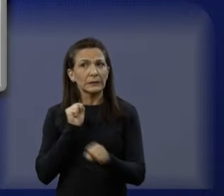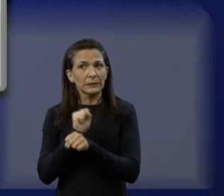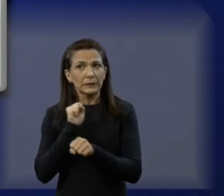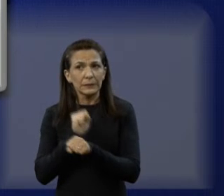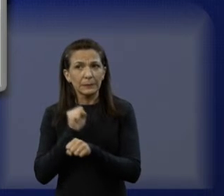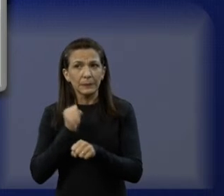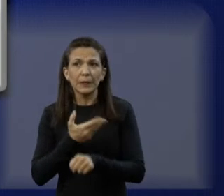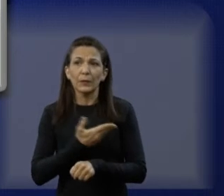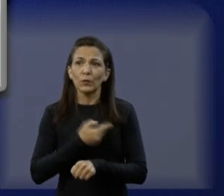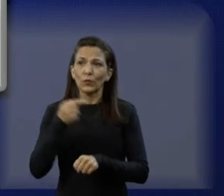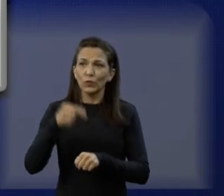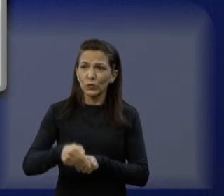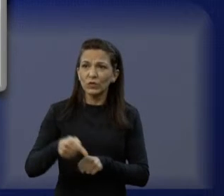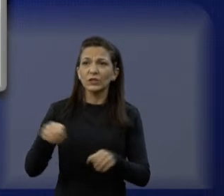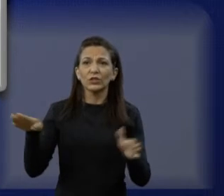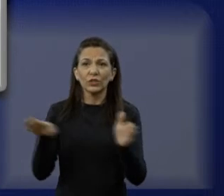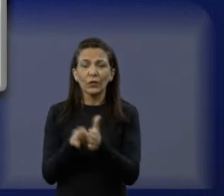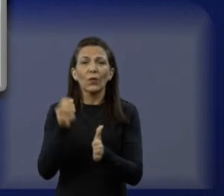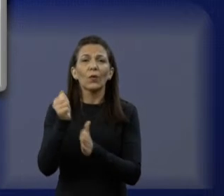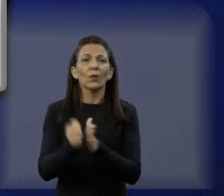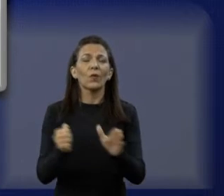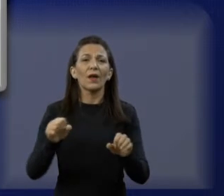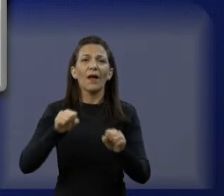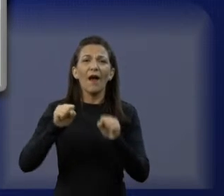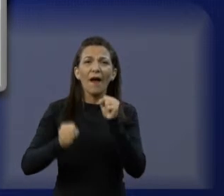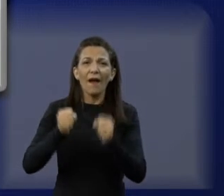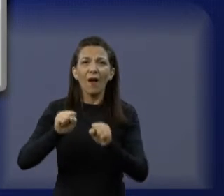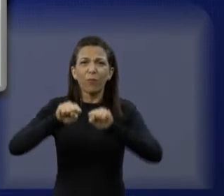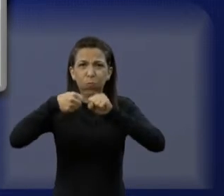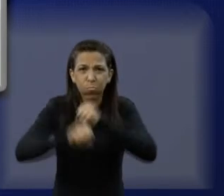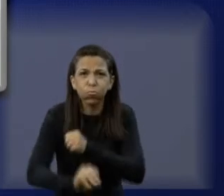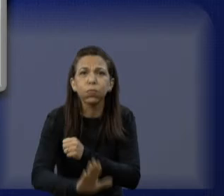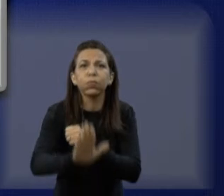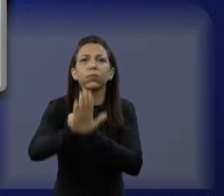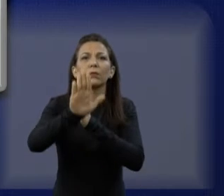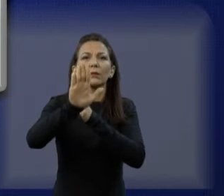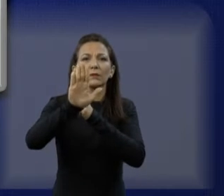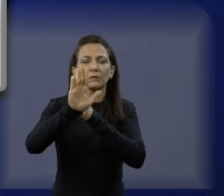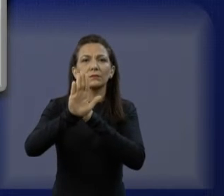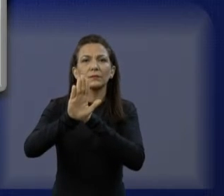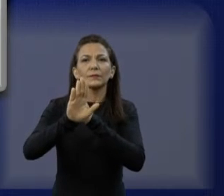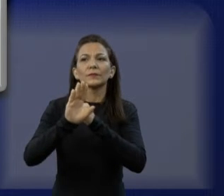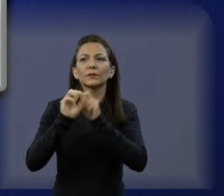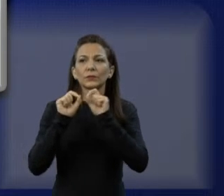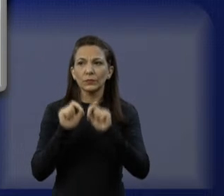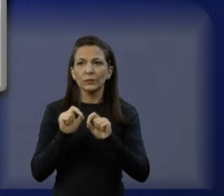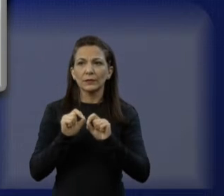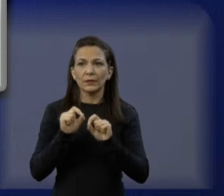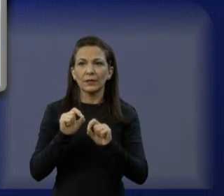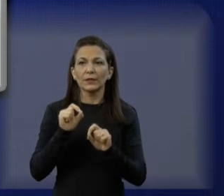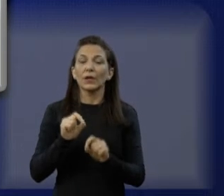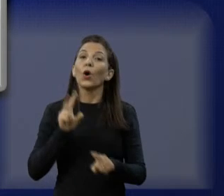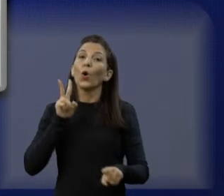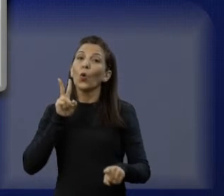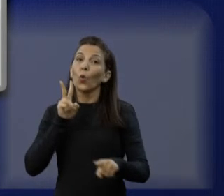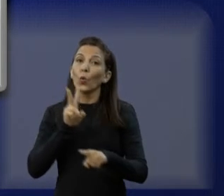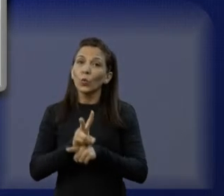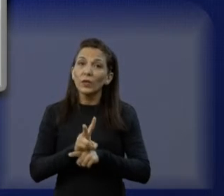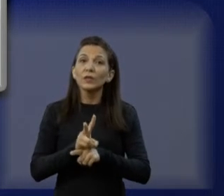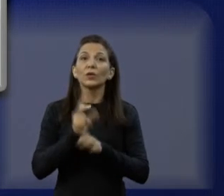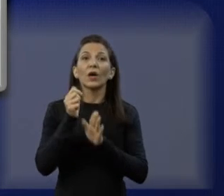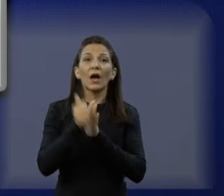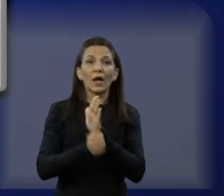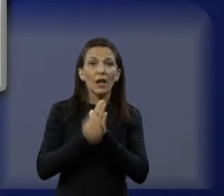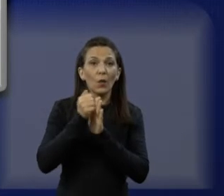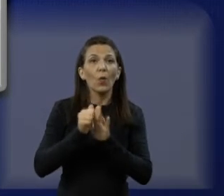Araraquara acabando com o carro essa nossa cidade suja largada Infelizmente o slogan da campanha era cuidando dela